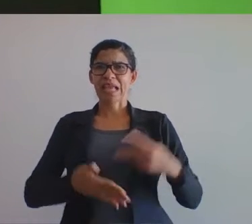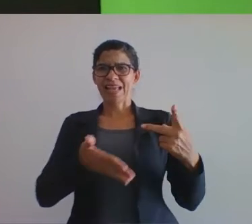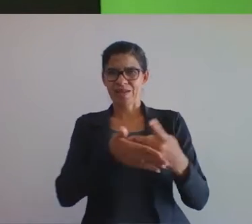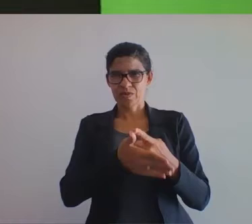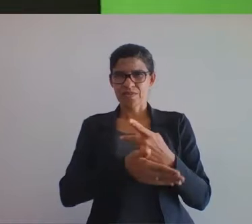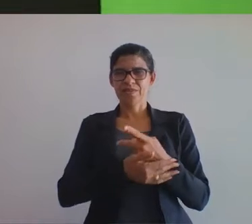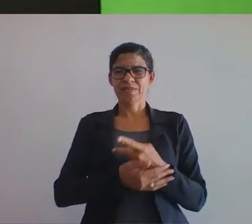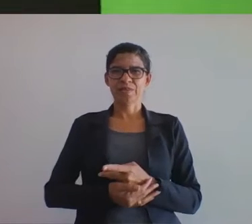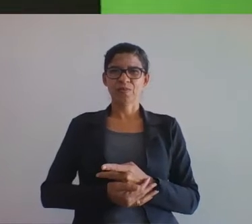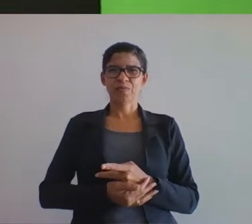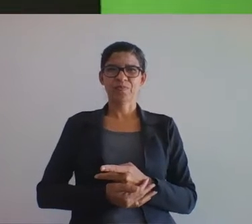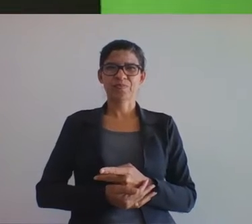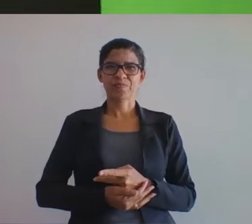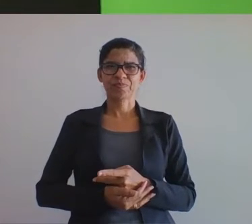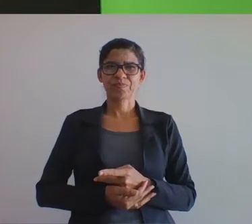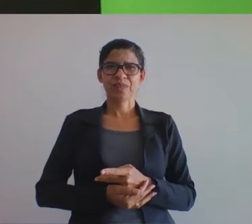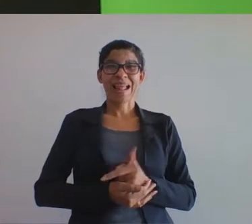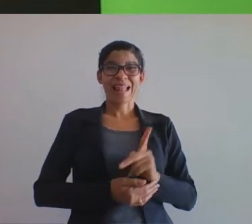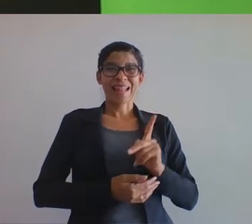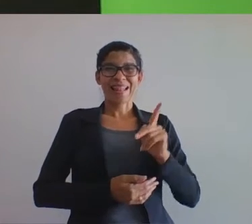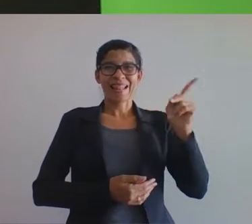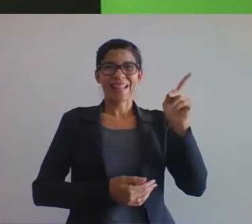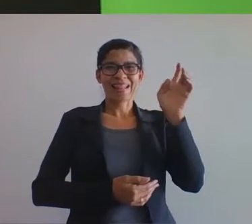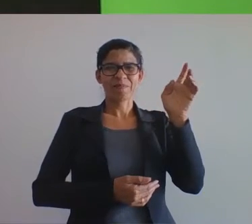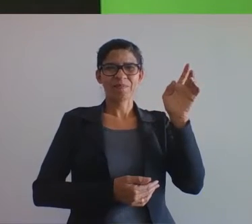Aconteceu a partir de um grande